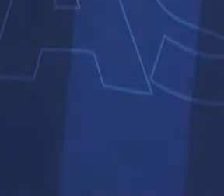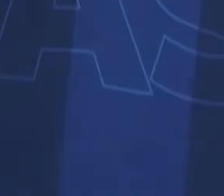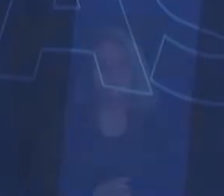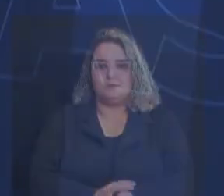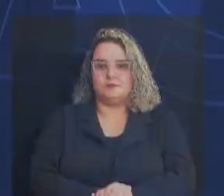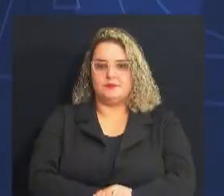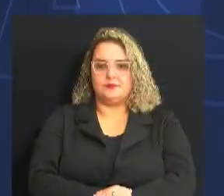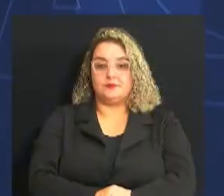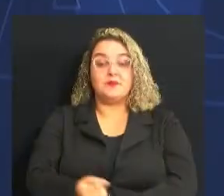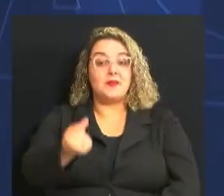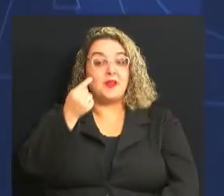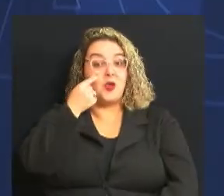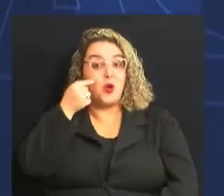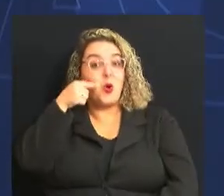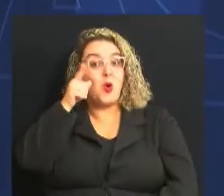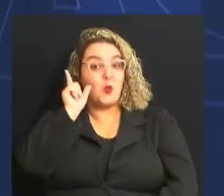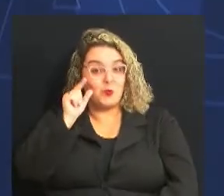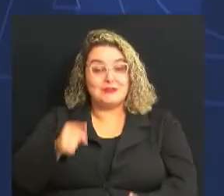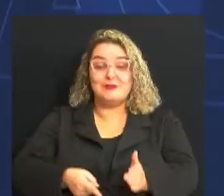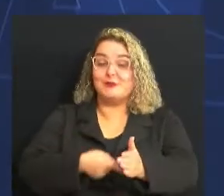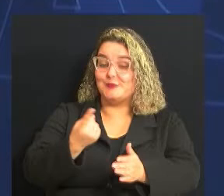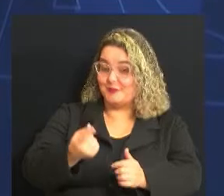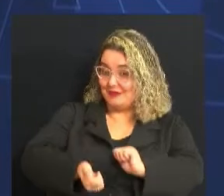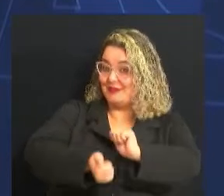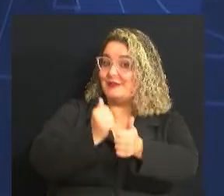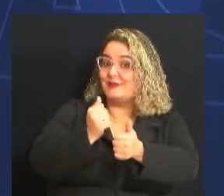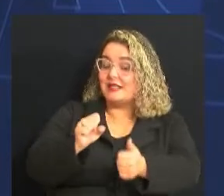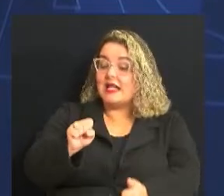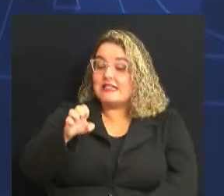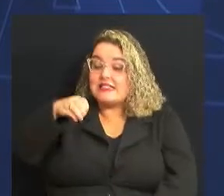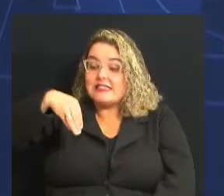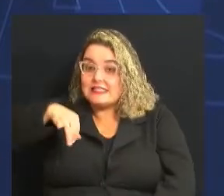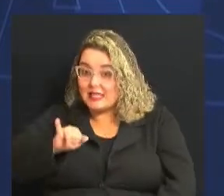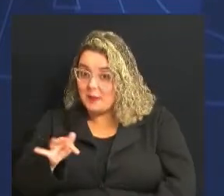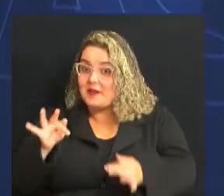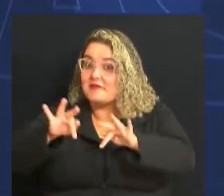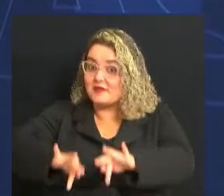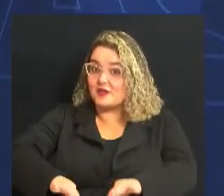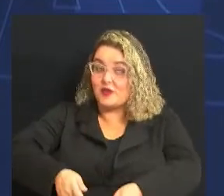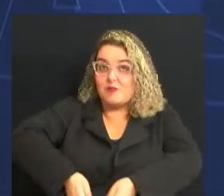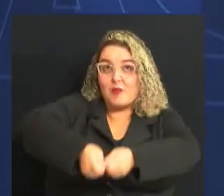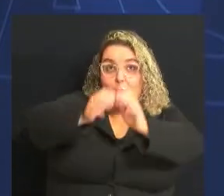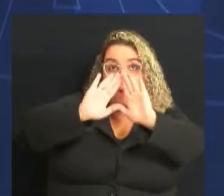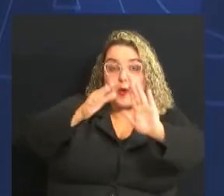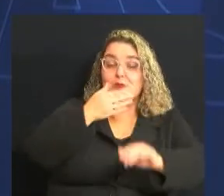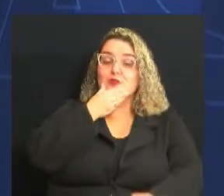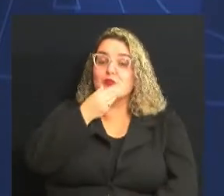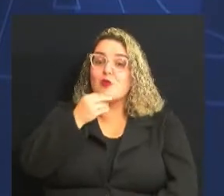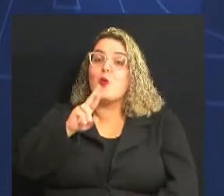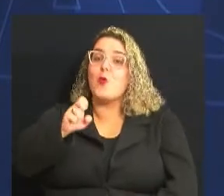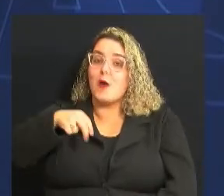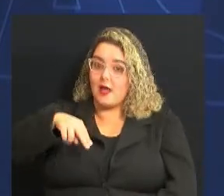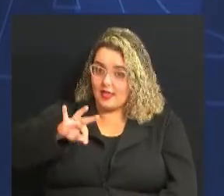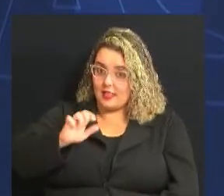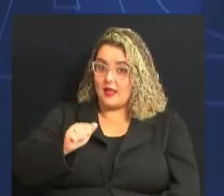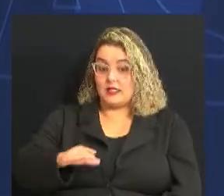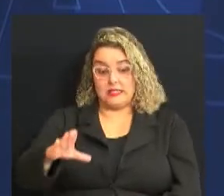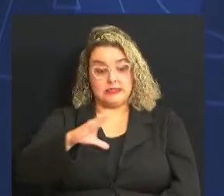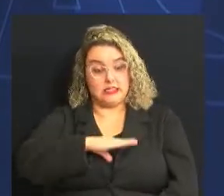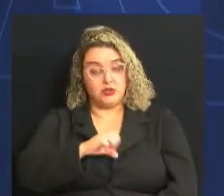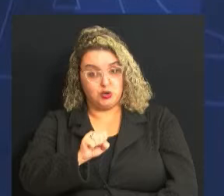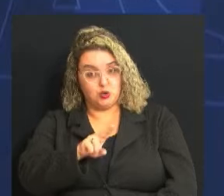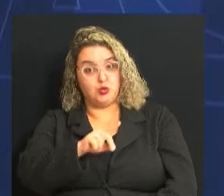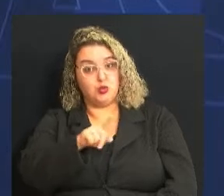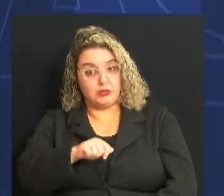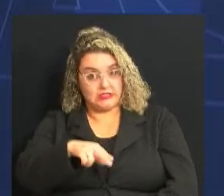E olha só, ontem no primeiro jogo da semifinal do Campeonato Paulista de vôlei masculino, o Renata foi até Suzano enfrentar os